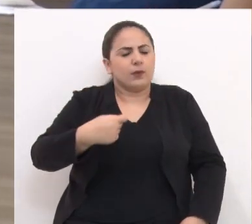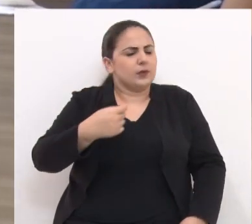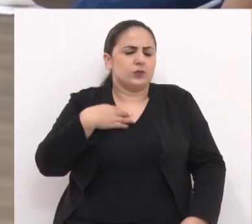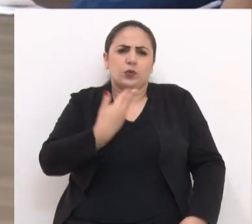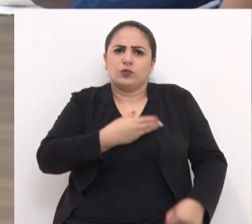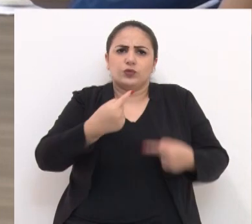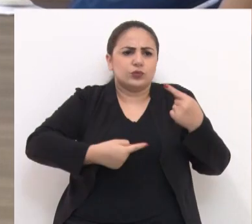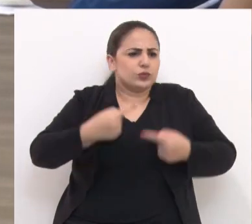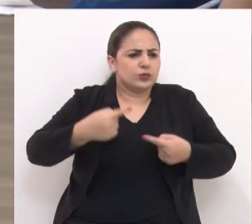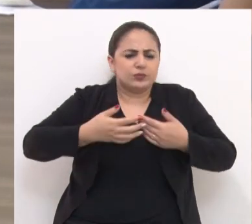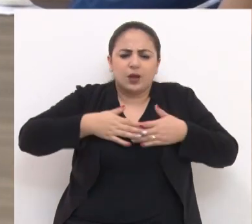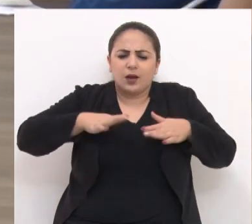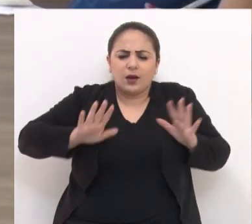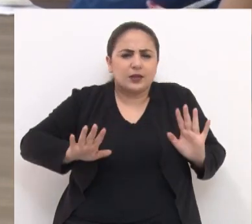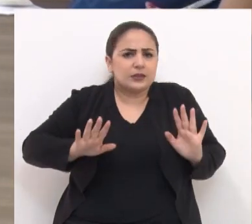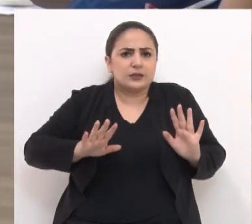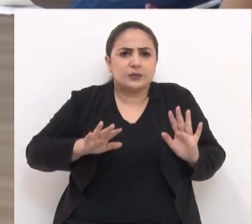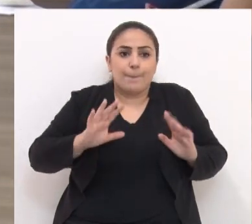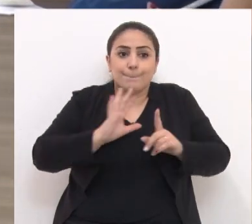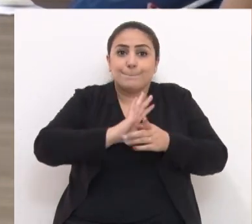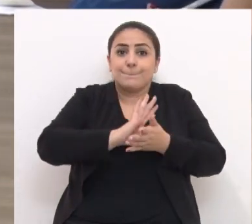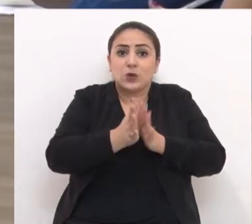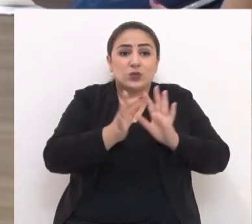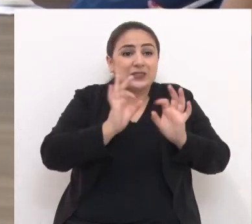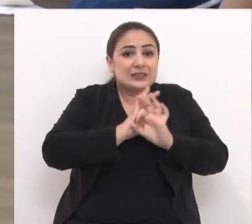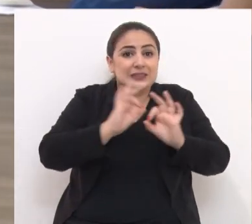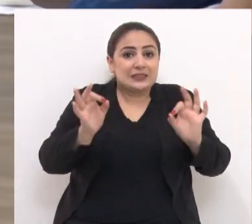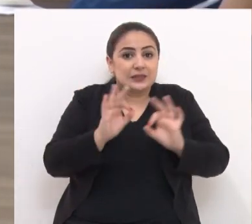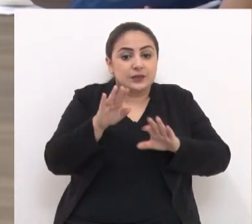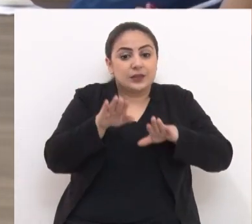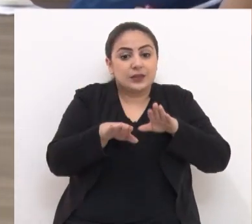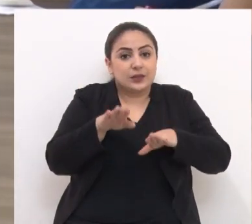isso francamente, abertamente, sem